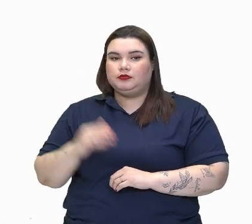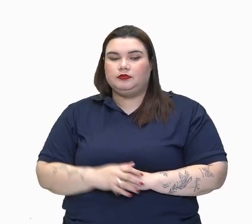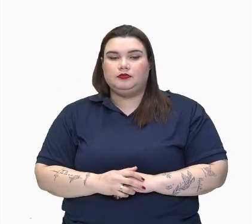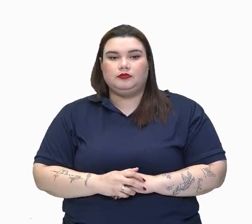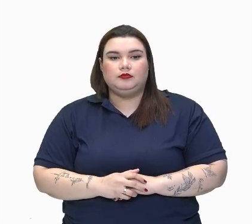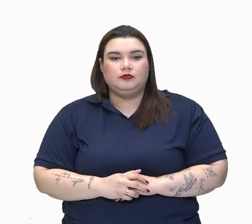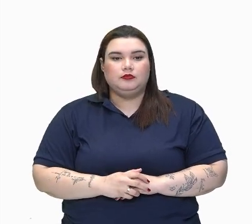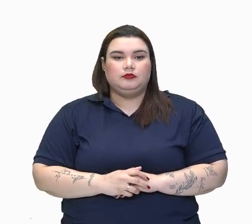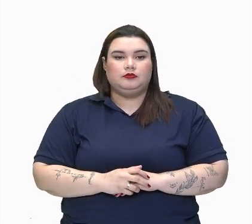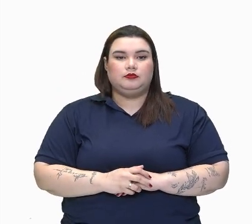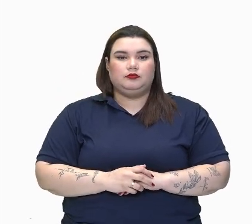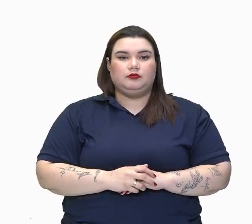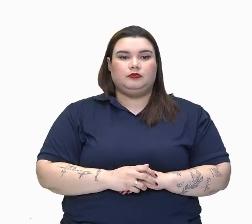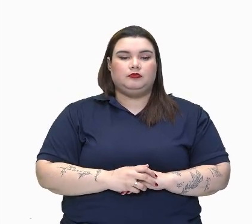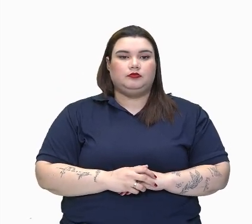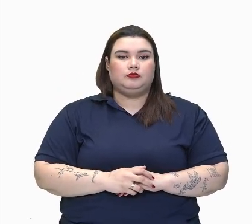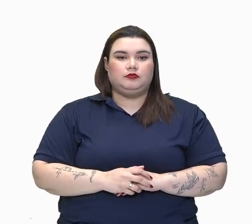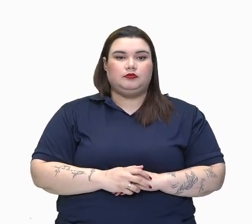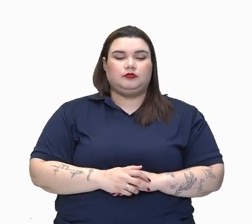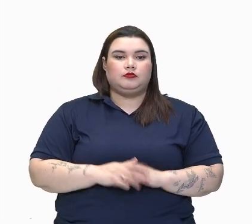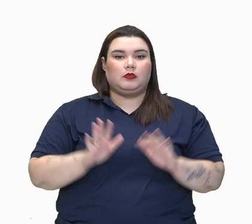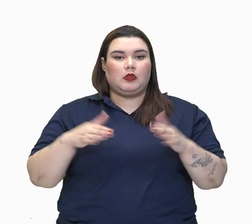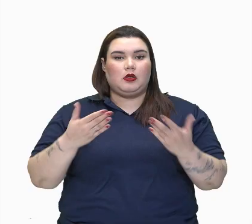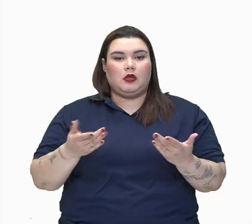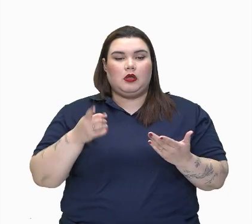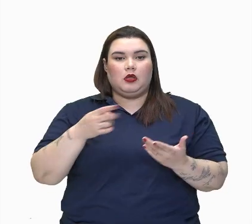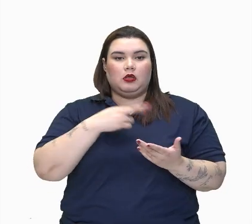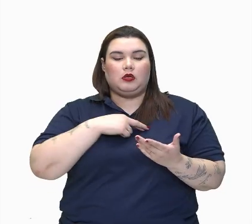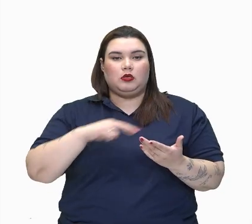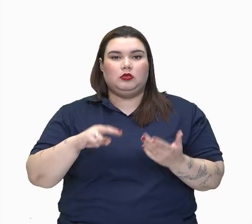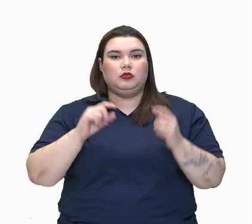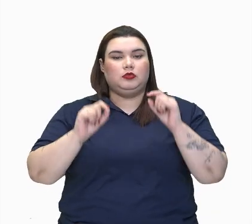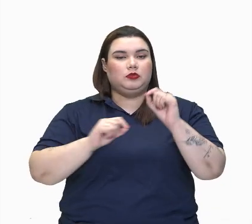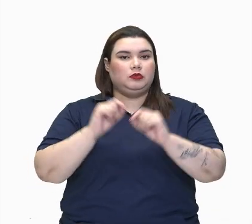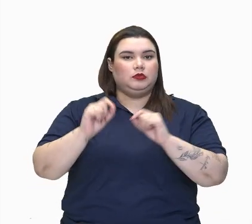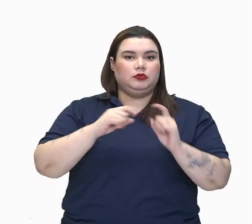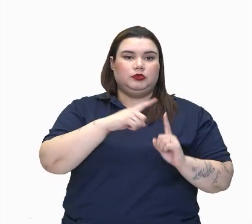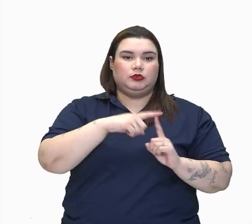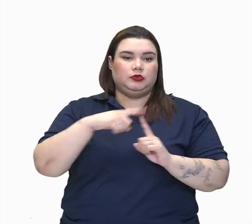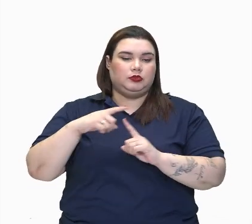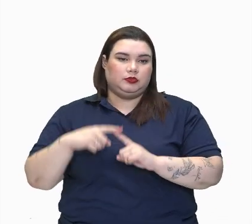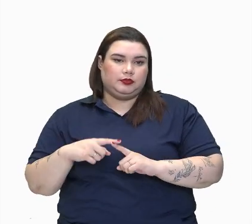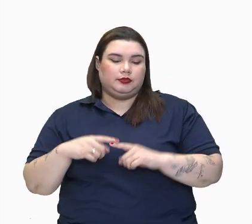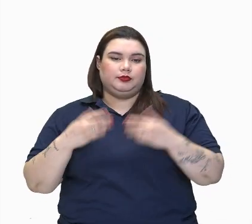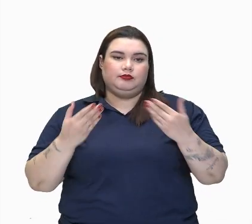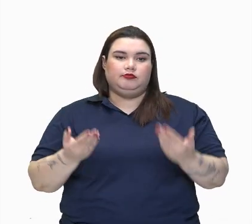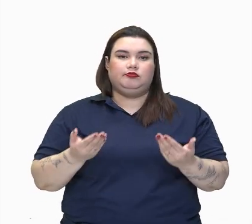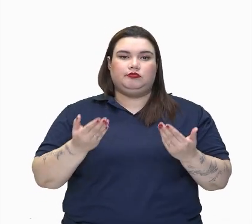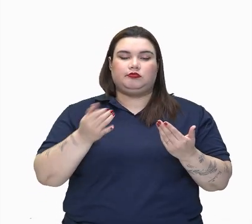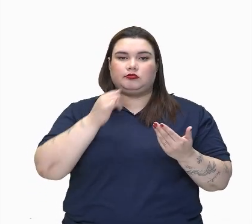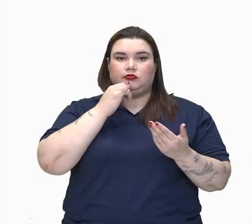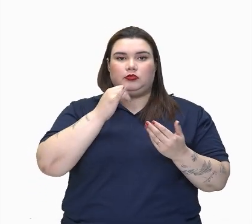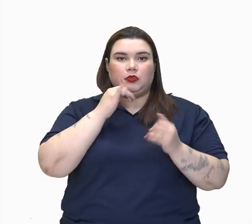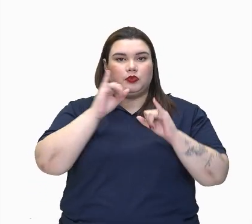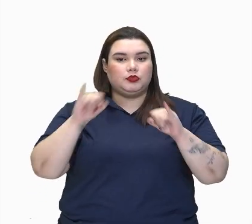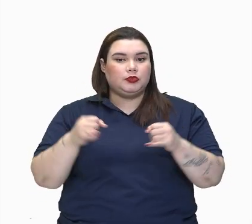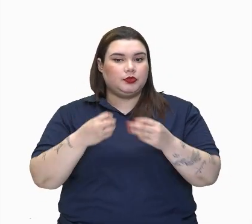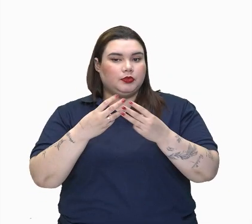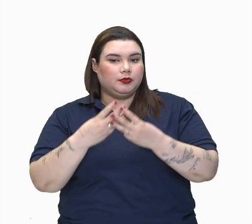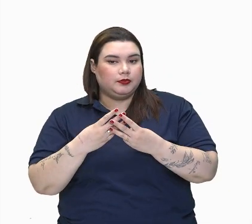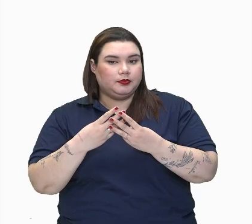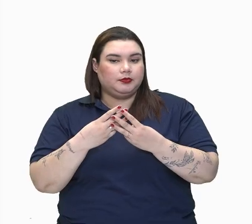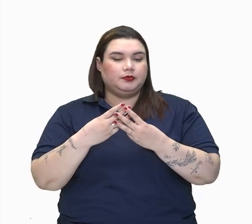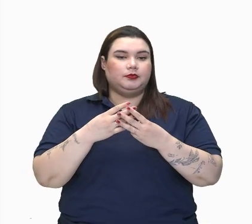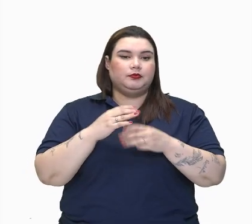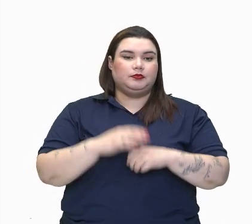Próxima cartela nos trará, olha, nesse caso de religiões monoteístas, é o caso de religiões como o